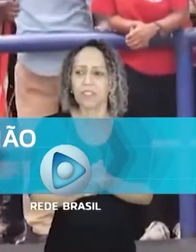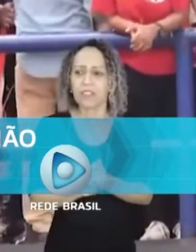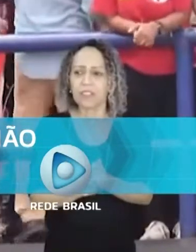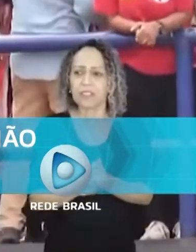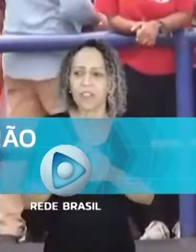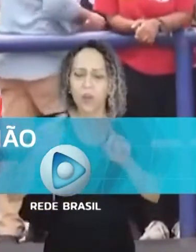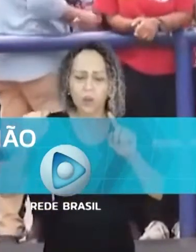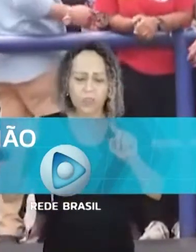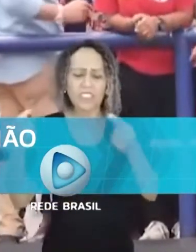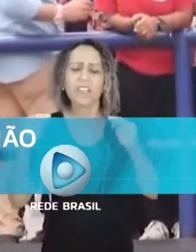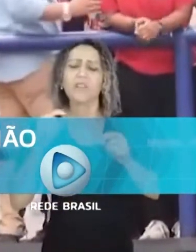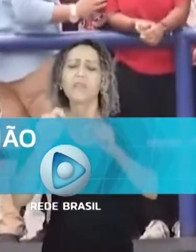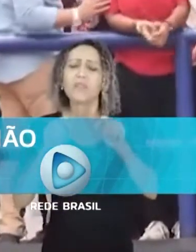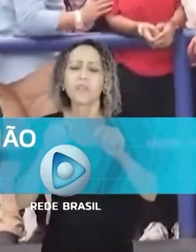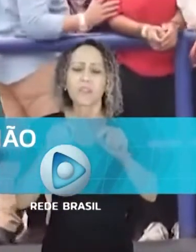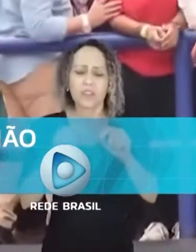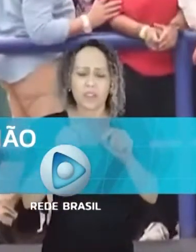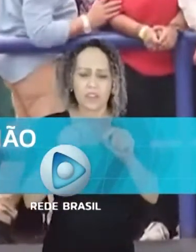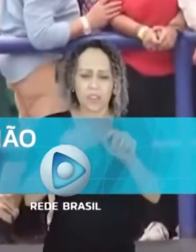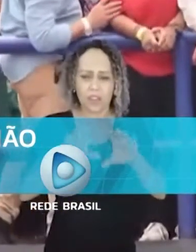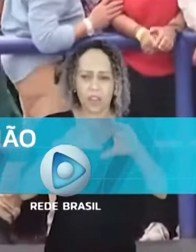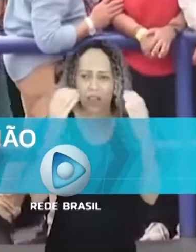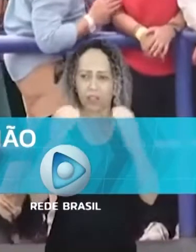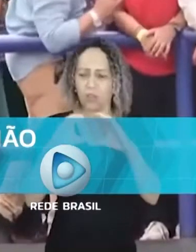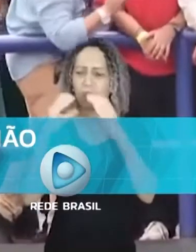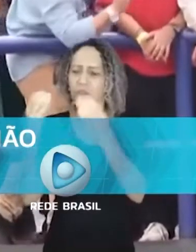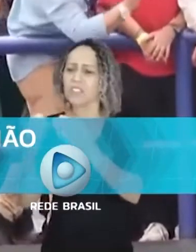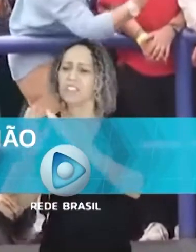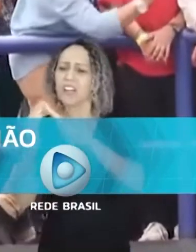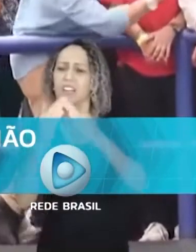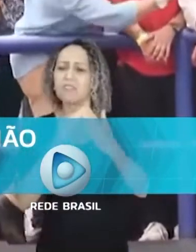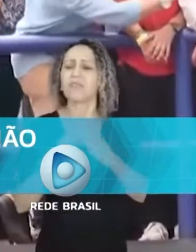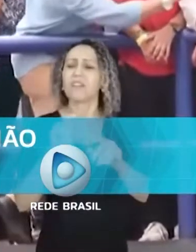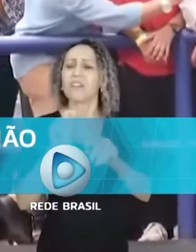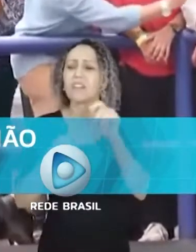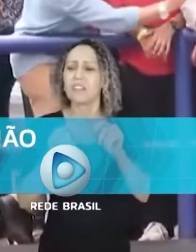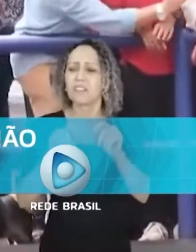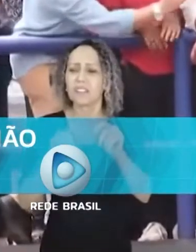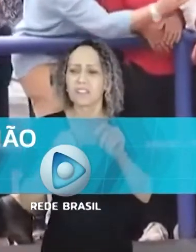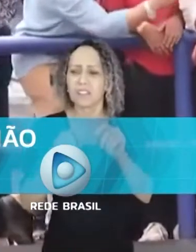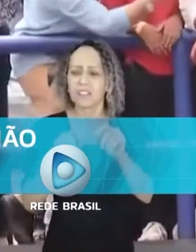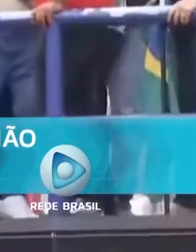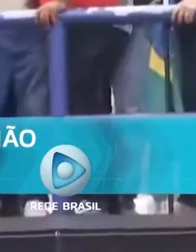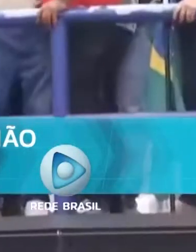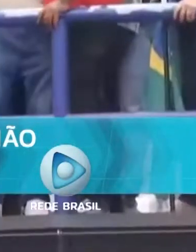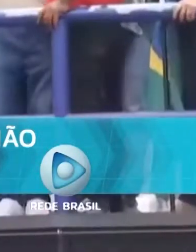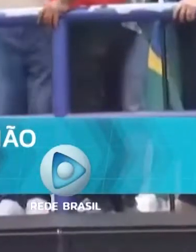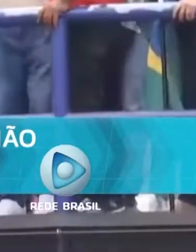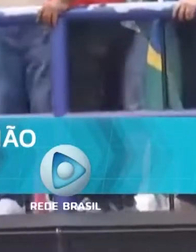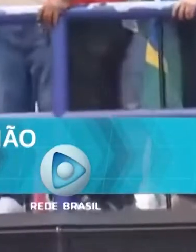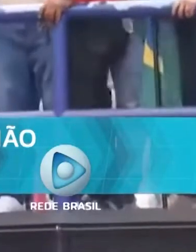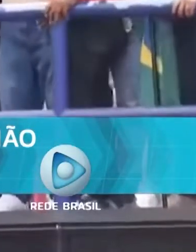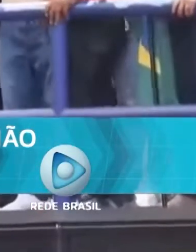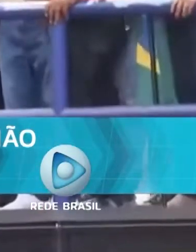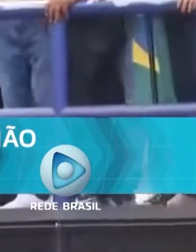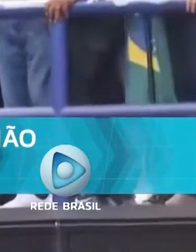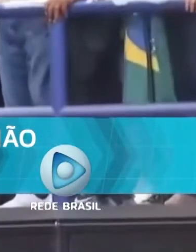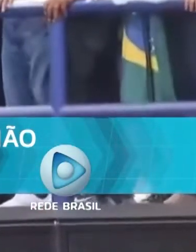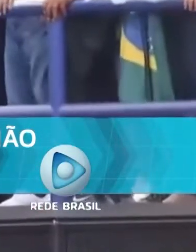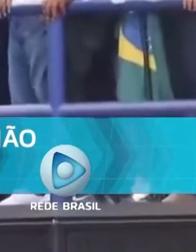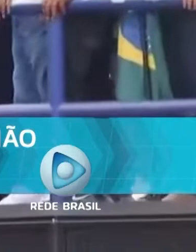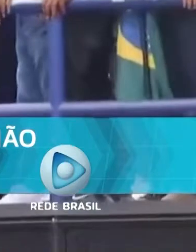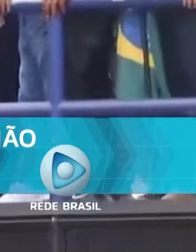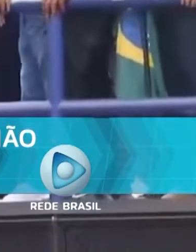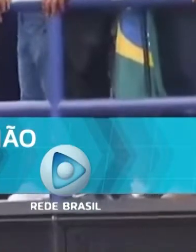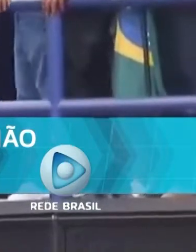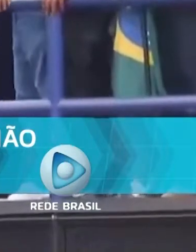Eduardo Paes, Marcelo Freixo e Rodrigo Neves, que foram candidatos ao governo do estado, e de lideranças do projeto